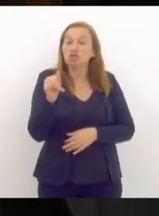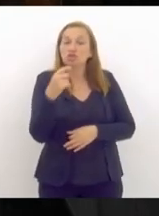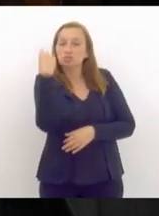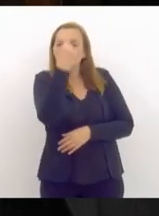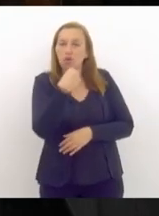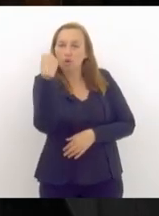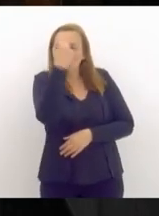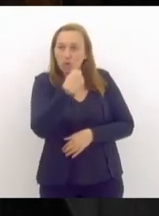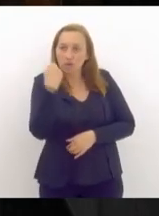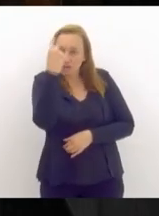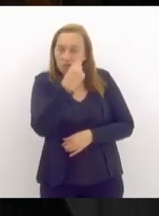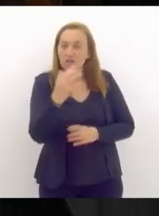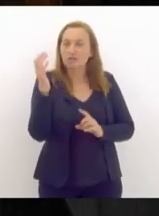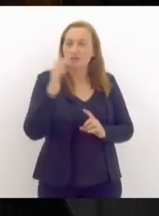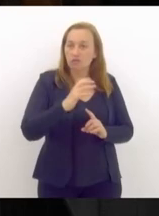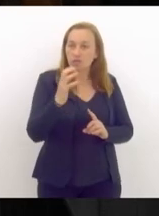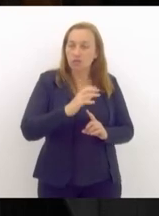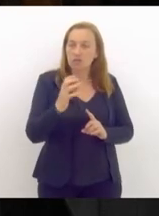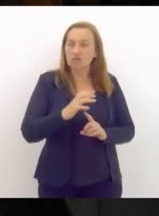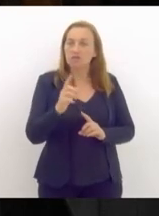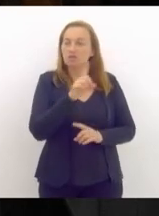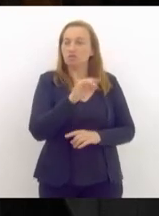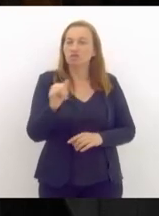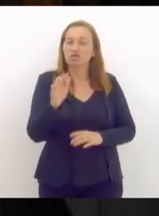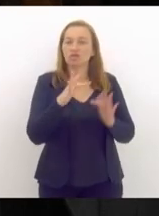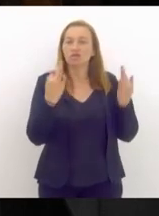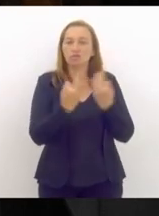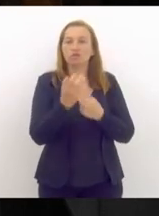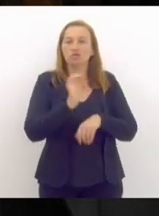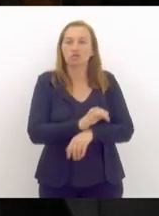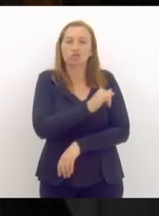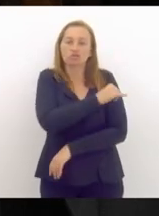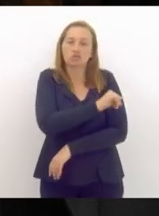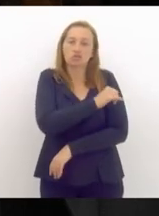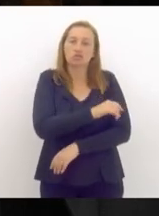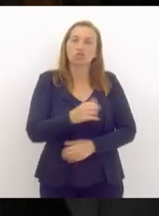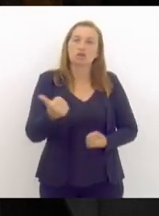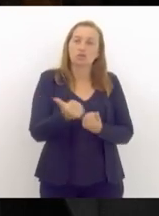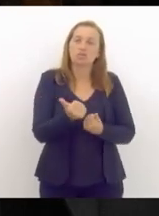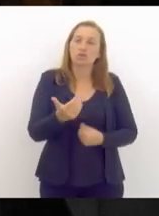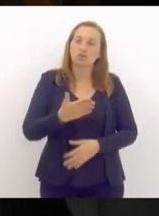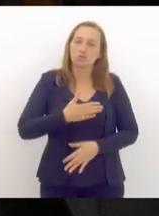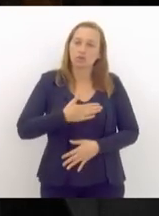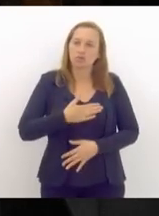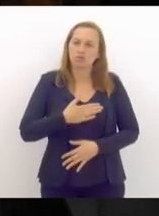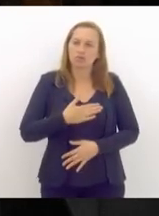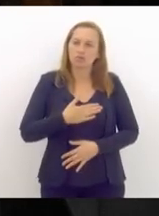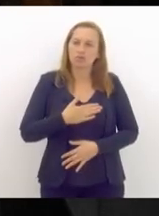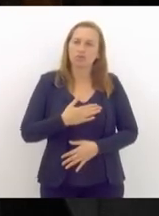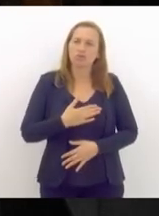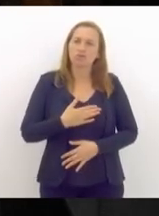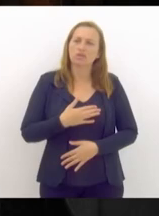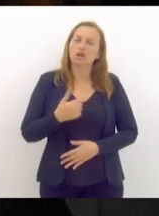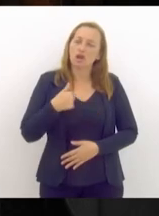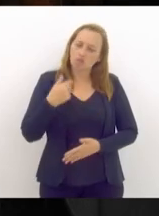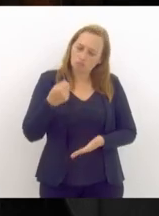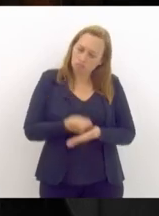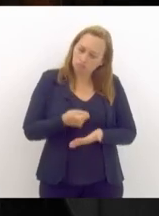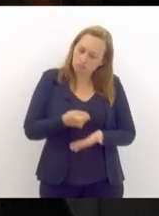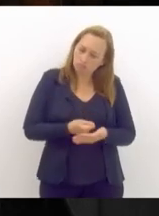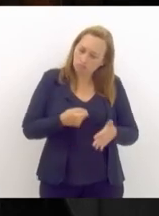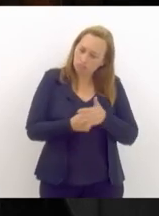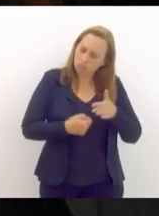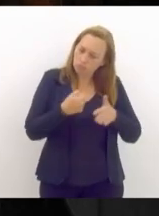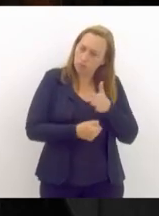mas que influencia muito no dia a dia das famílias do Estado do Rio de Janeiro. Contem comigo, eu vou continuar brigando,